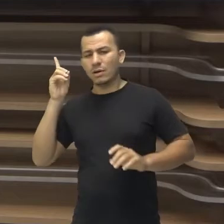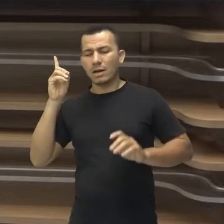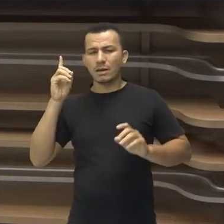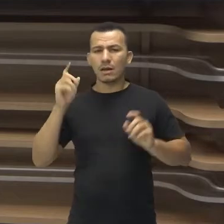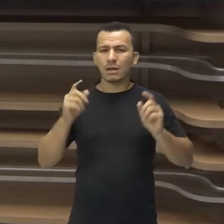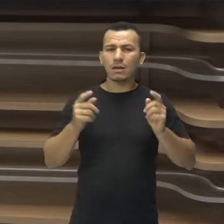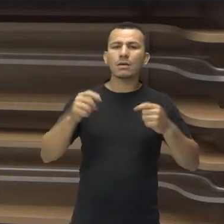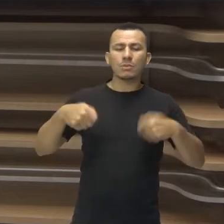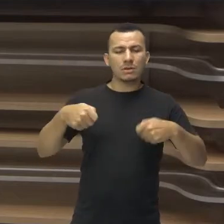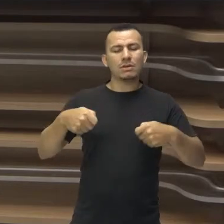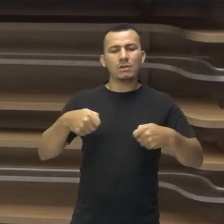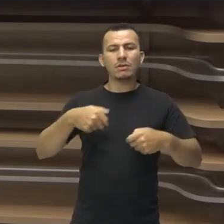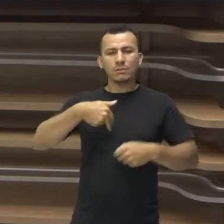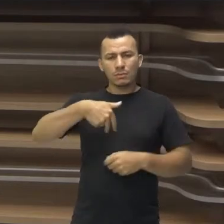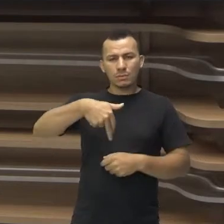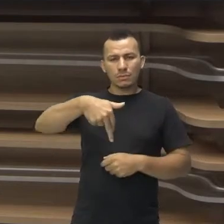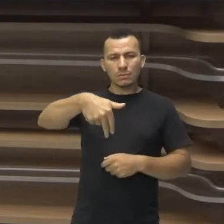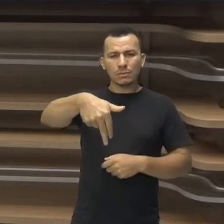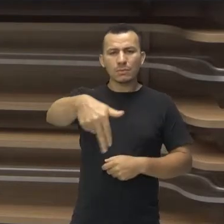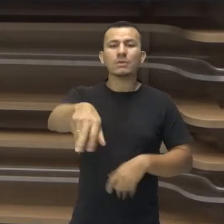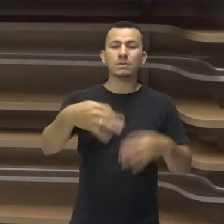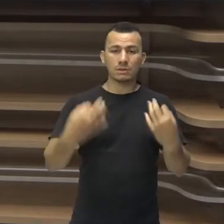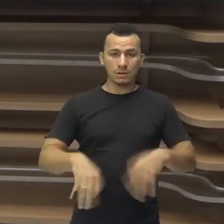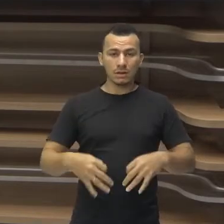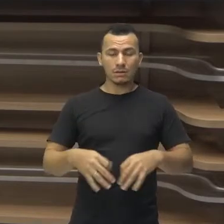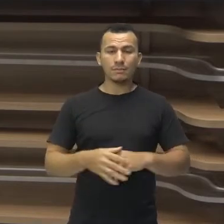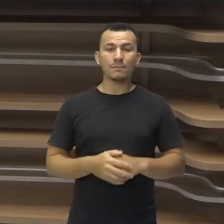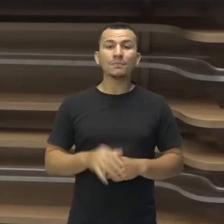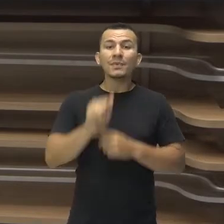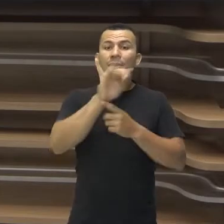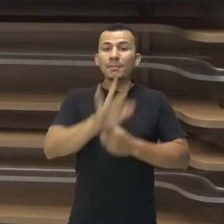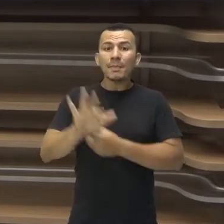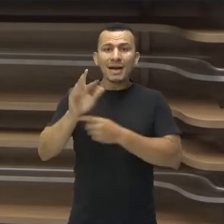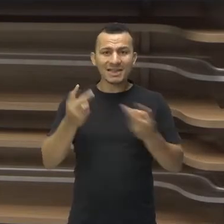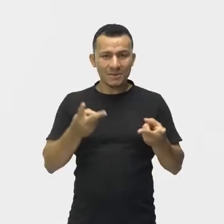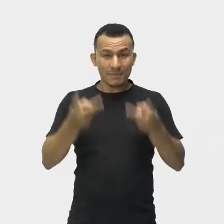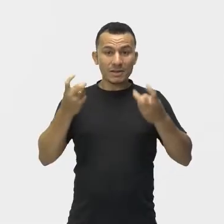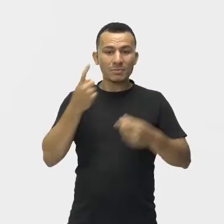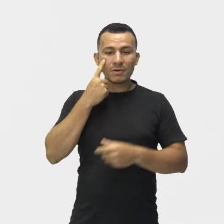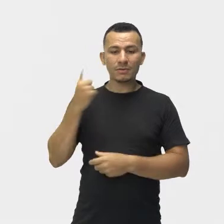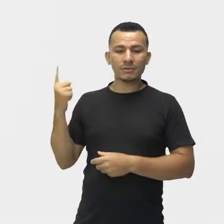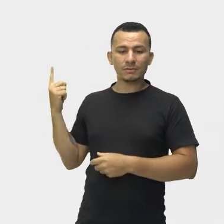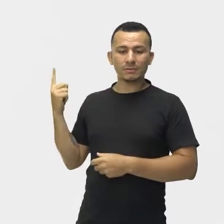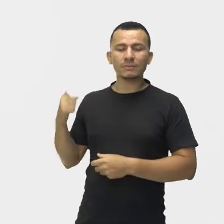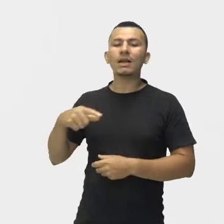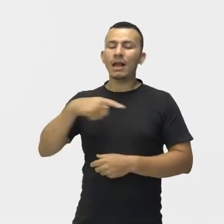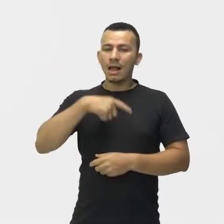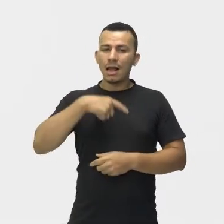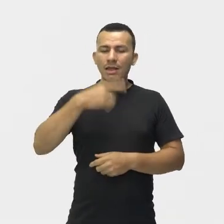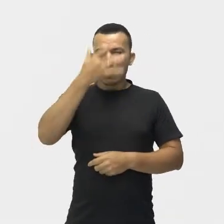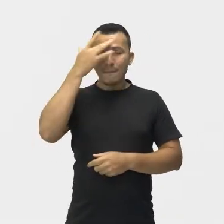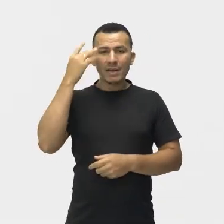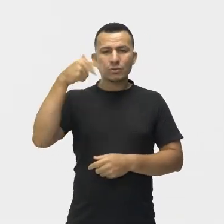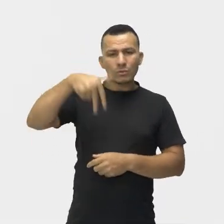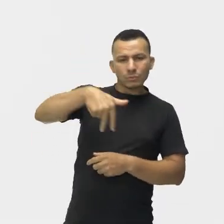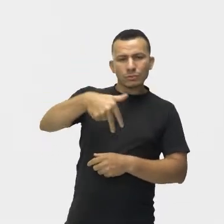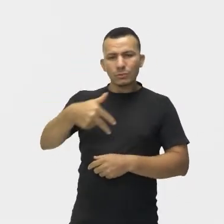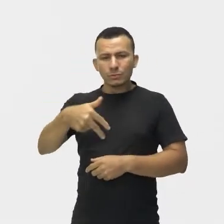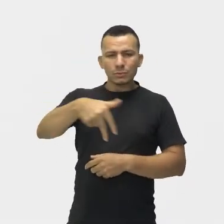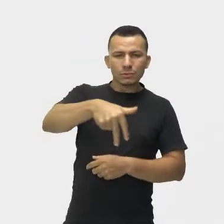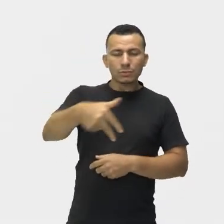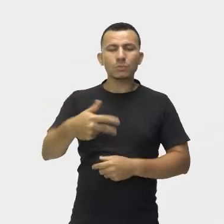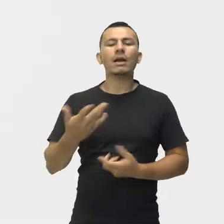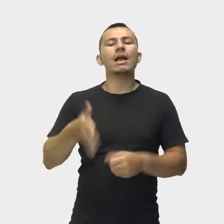consiga andar em linha reta corretamente. E nessa imagem a gente está vendo ali, ó, um exemplo, né, de uma pessoa praticando aí